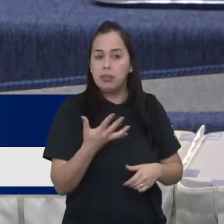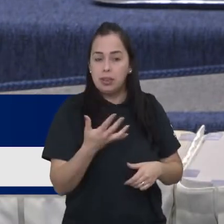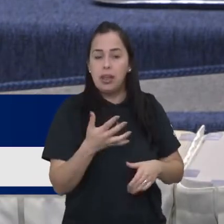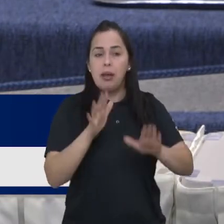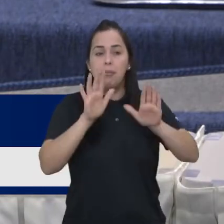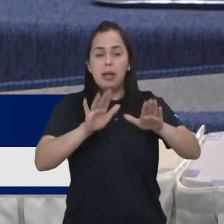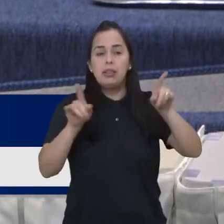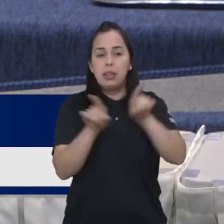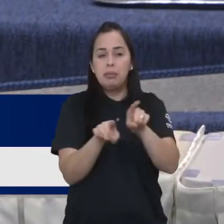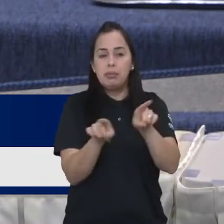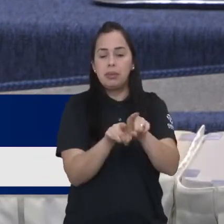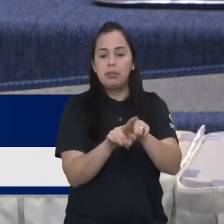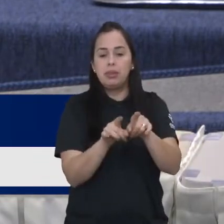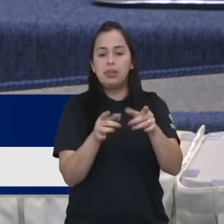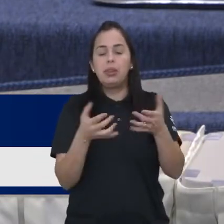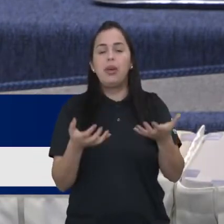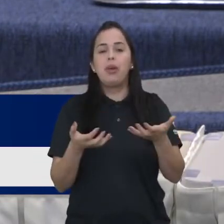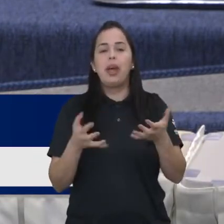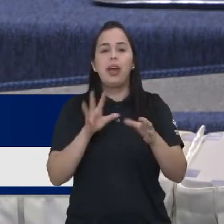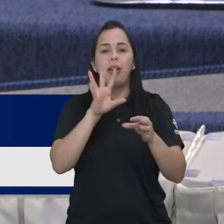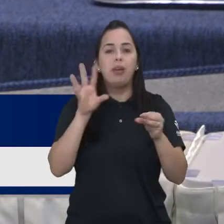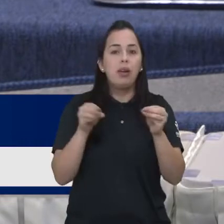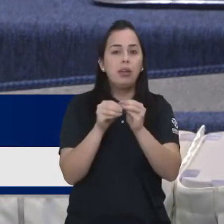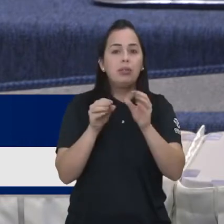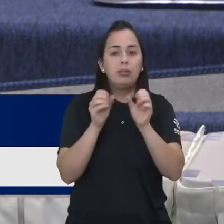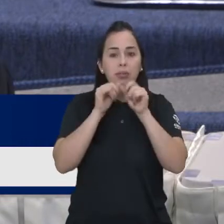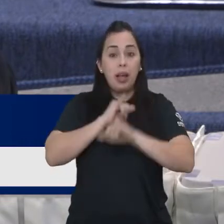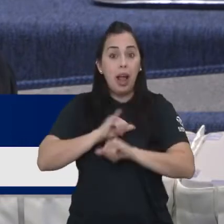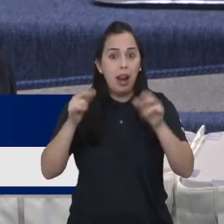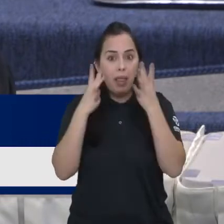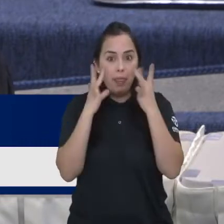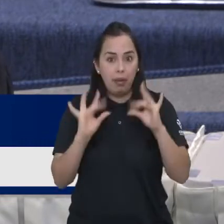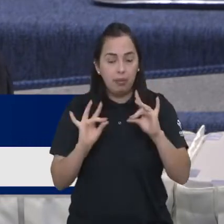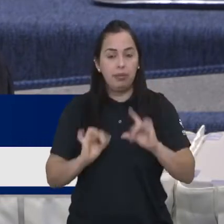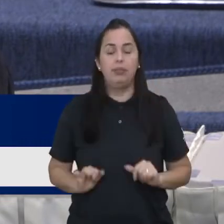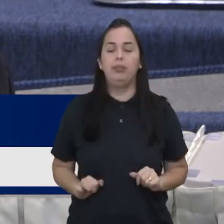sem solução, mas também, olha, eu queria só fazer o seguinte alerta,